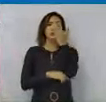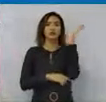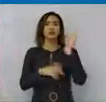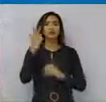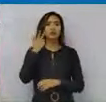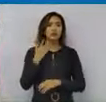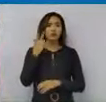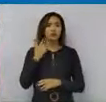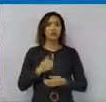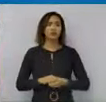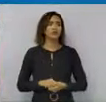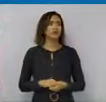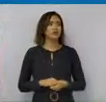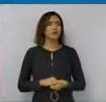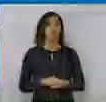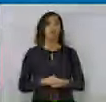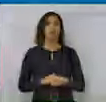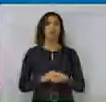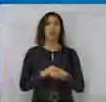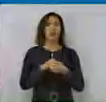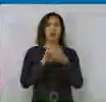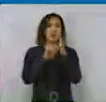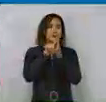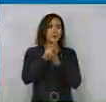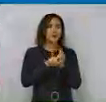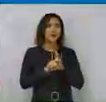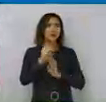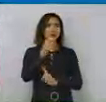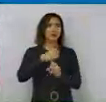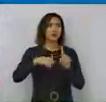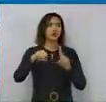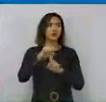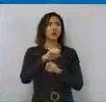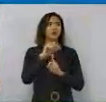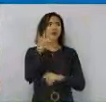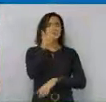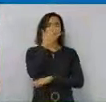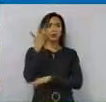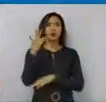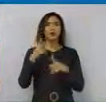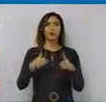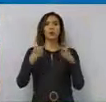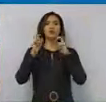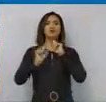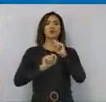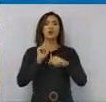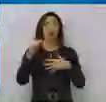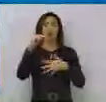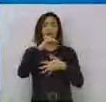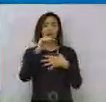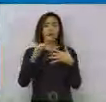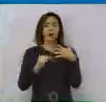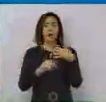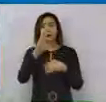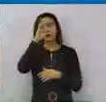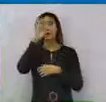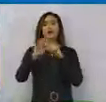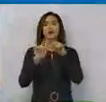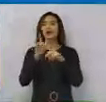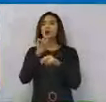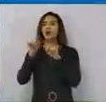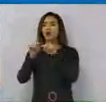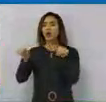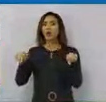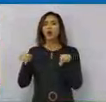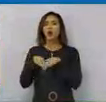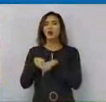O diagnóstico socioambiental identificou como principais pontos que o Lago Bolônia hoje